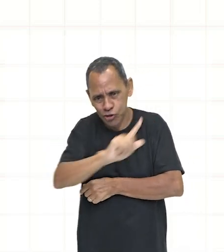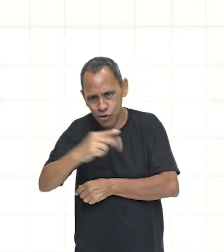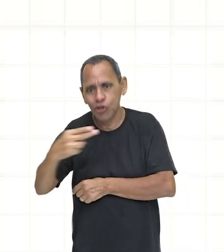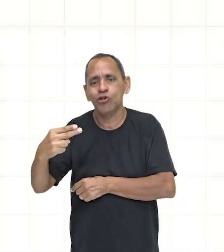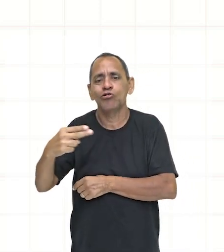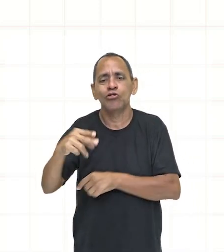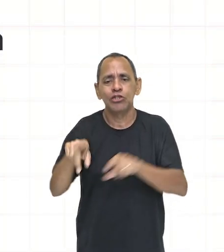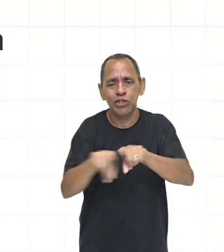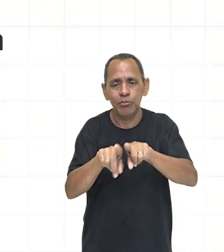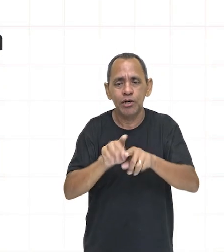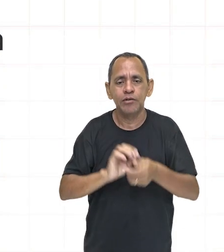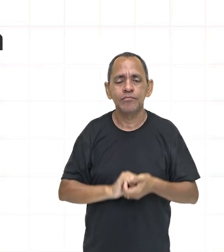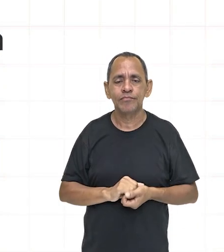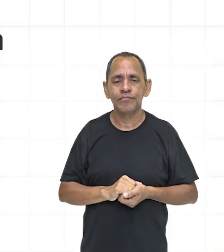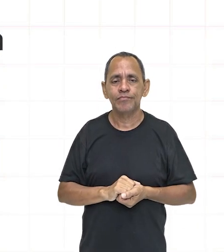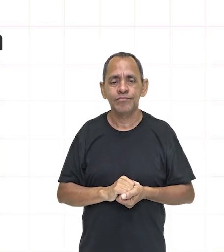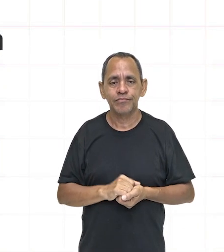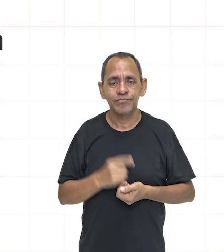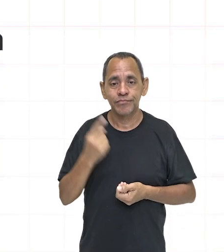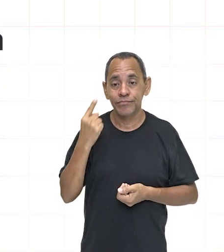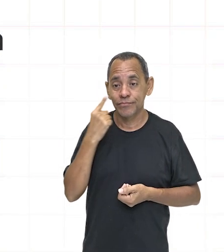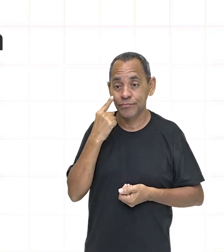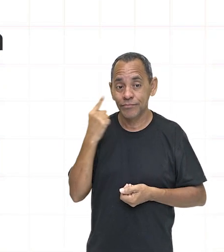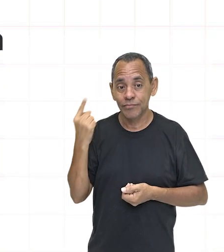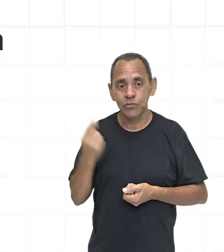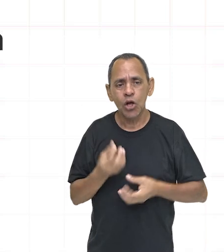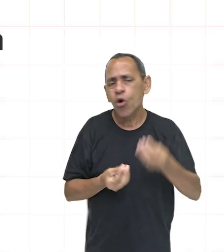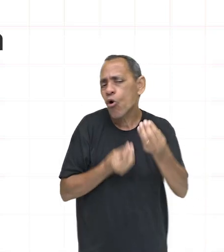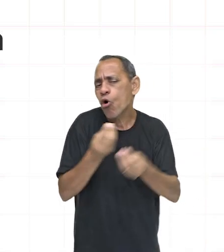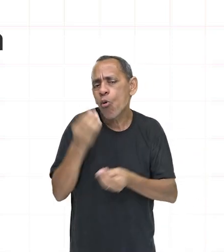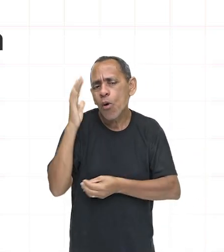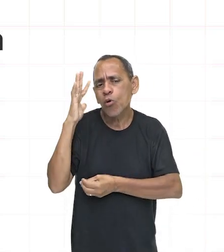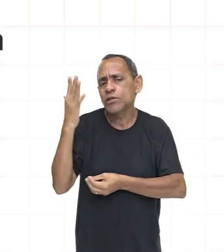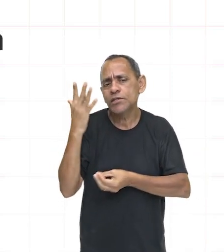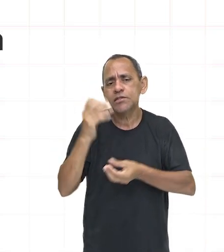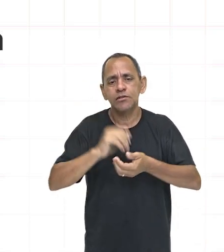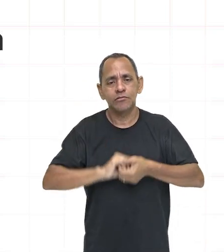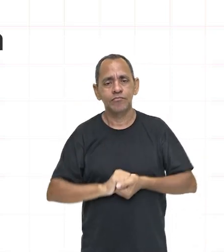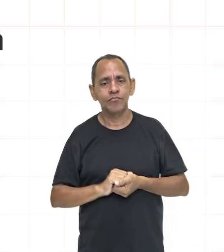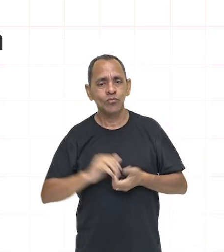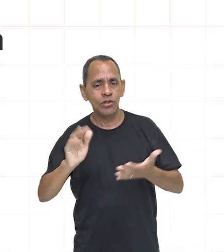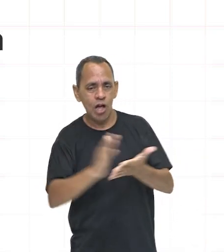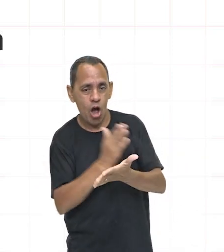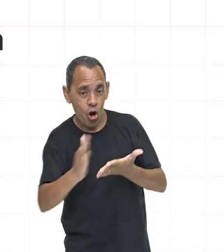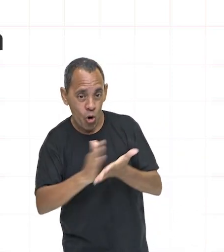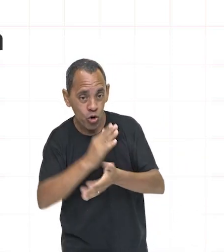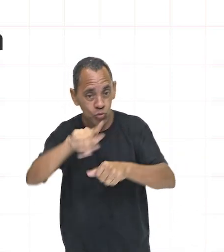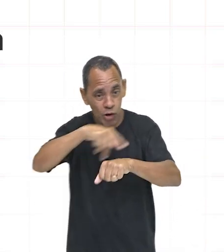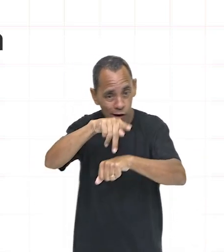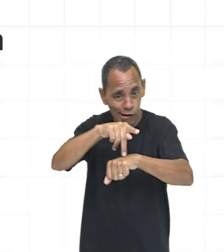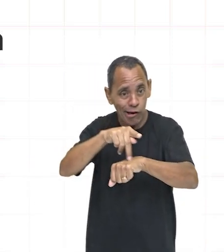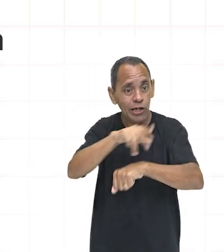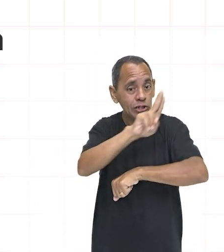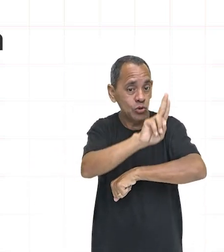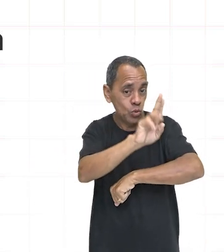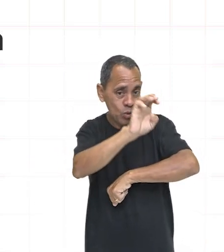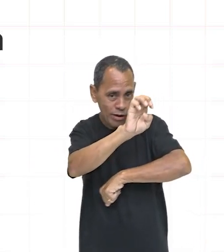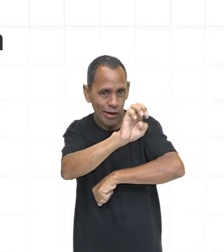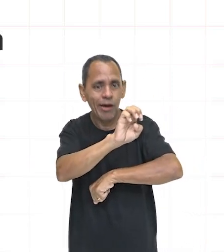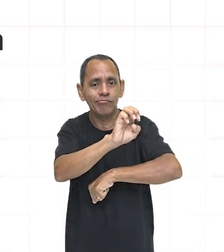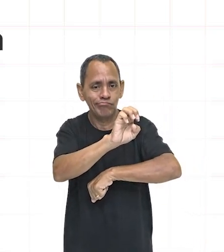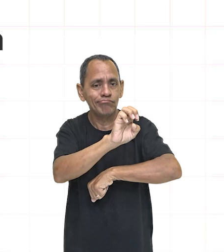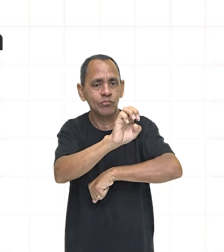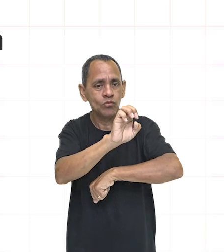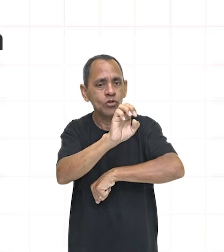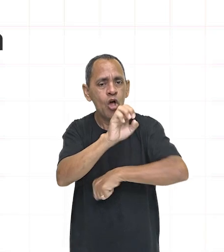e sua criação. Como é que vai ocorrer tudo isso? Alguns países da União Europeia, gente, adotaram o